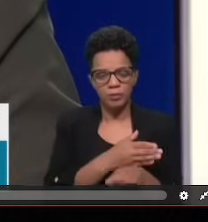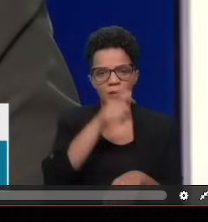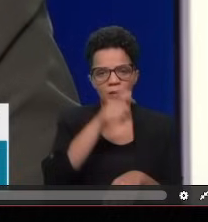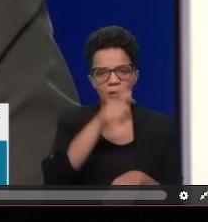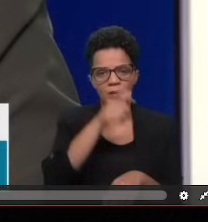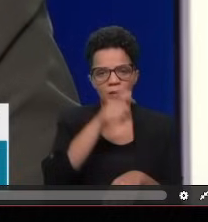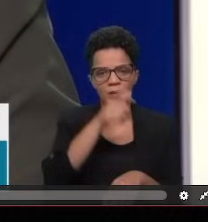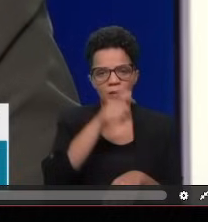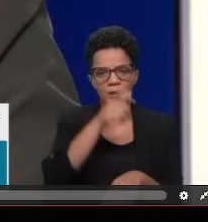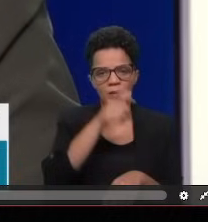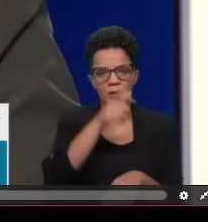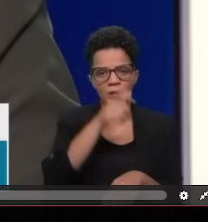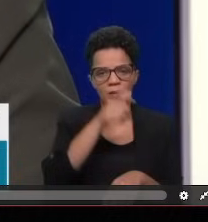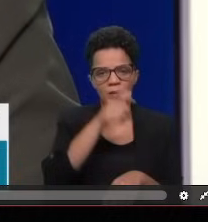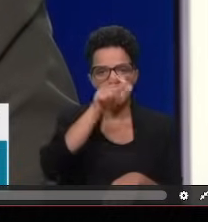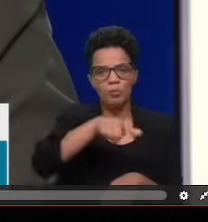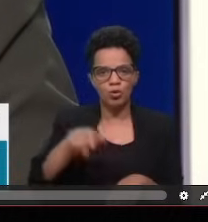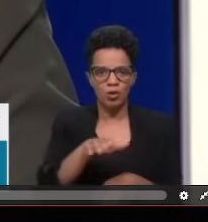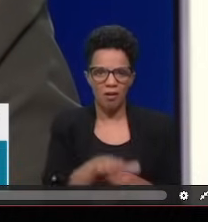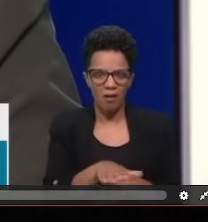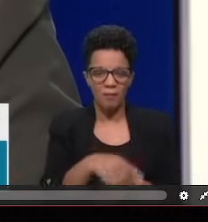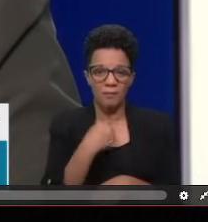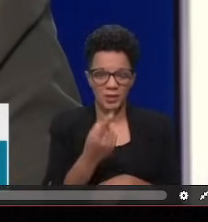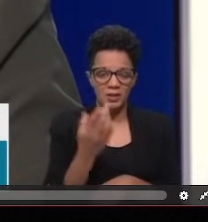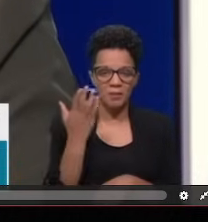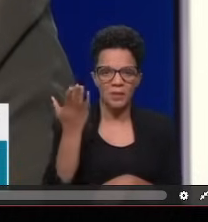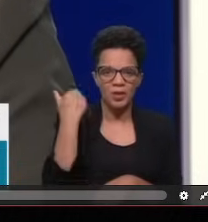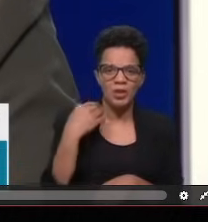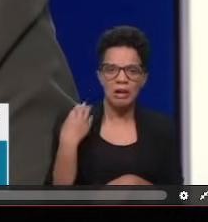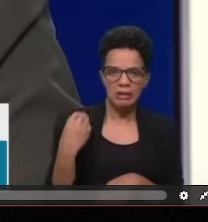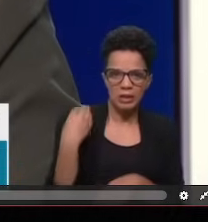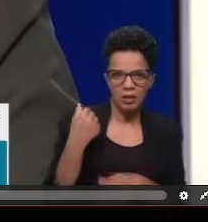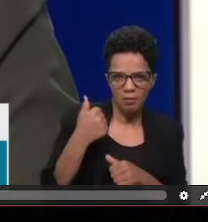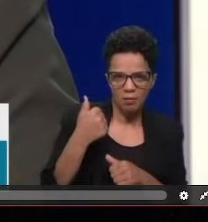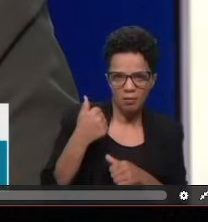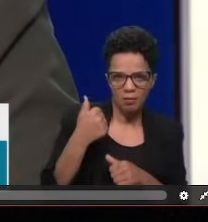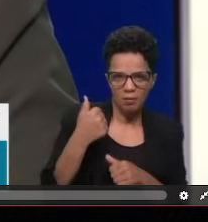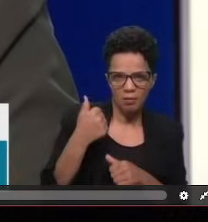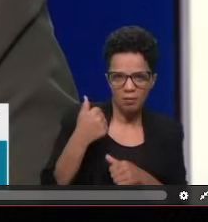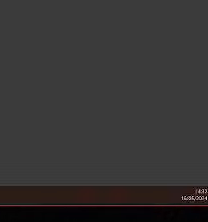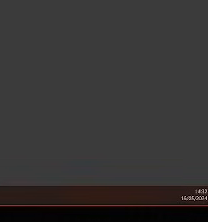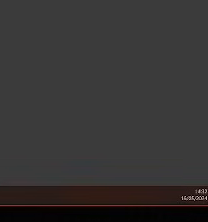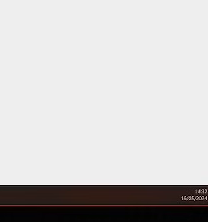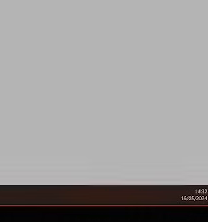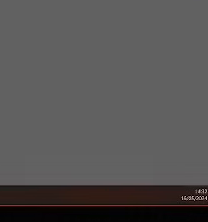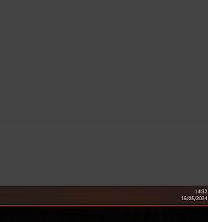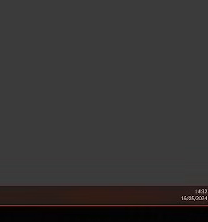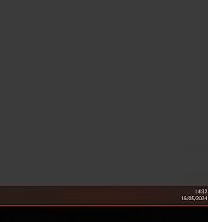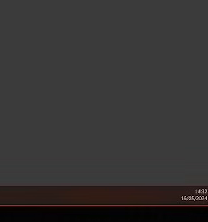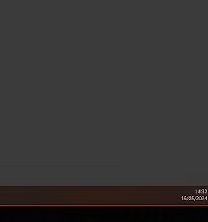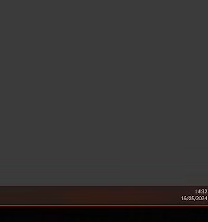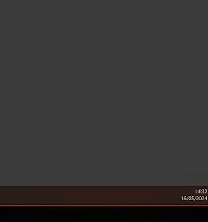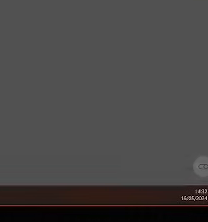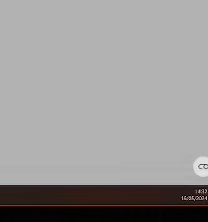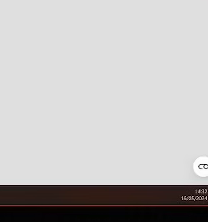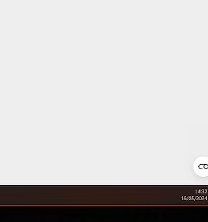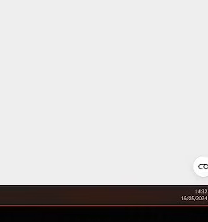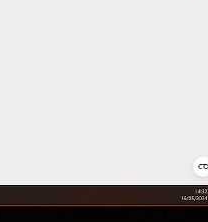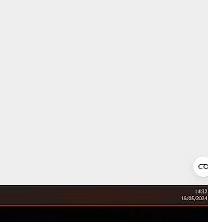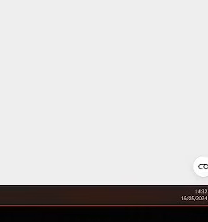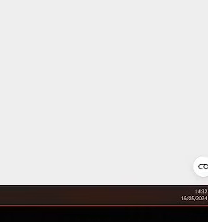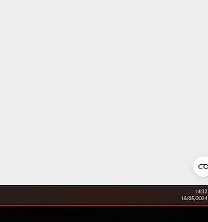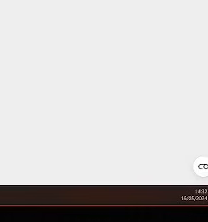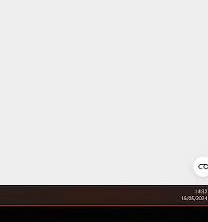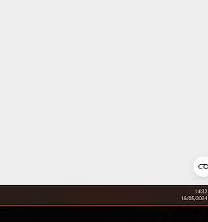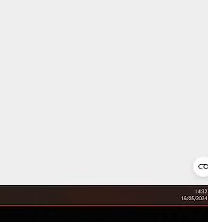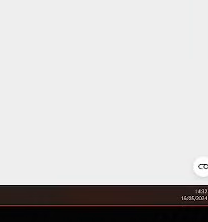já cá estão as pessoas TM mais facilidade acreditarem M el pôs no município ambiente e consulta onde é que onde é que